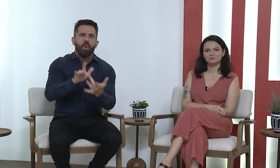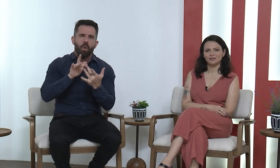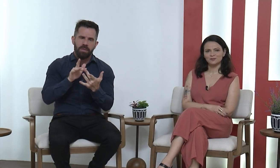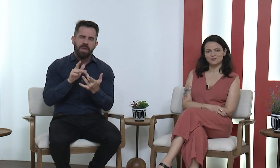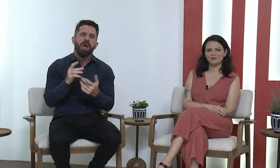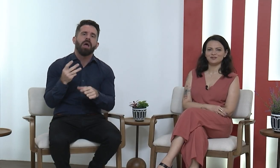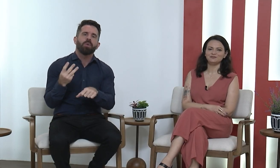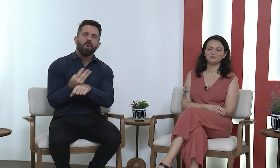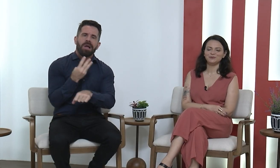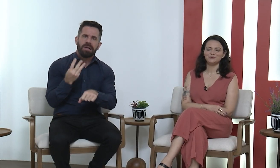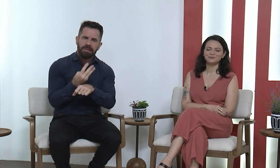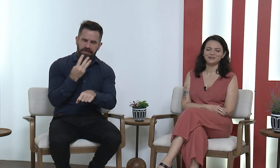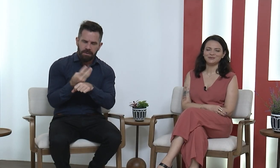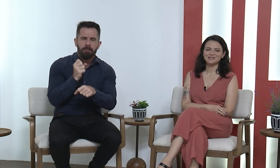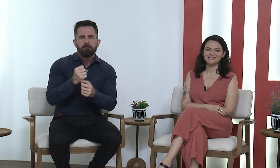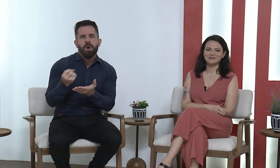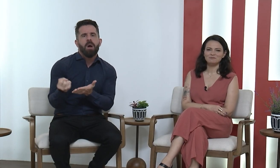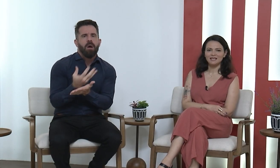WhatsApp